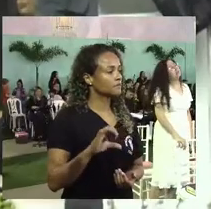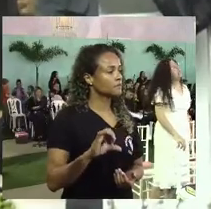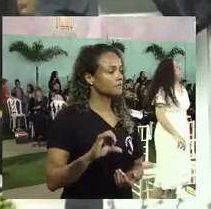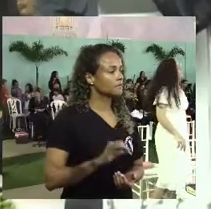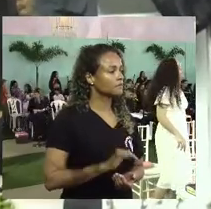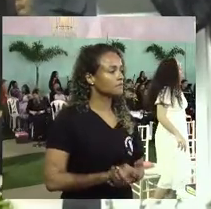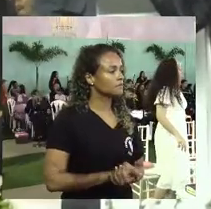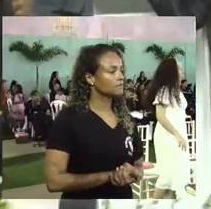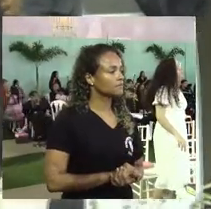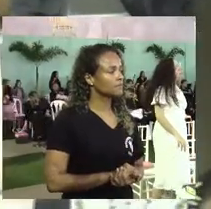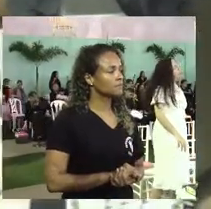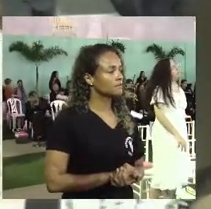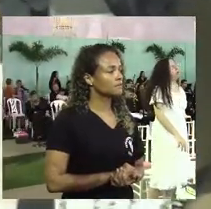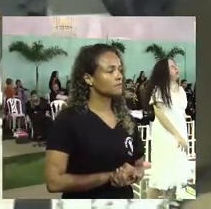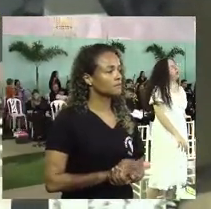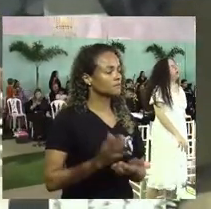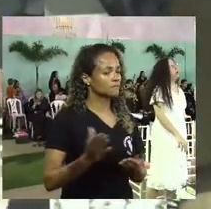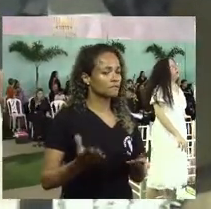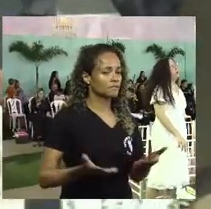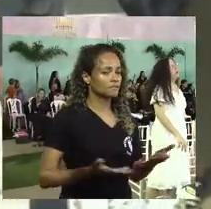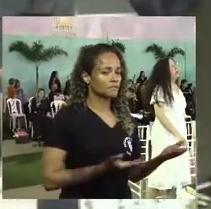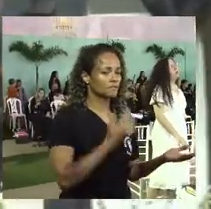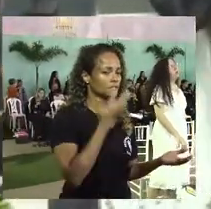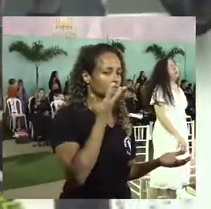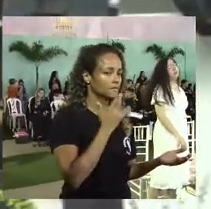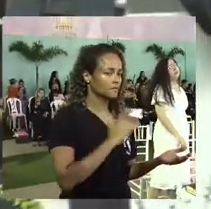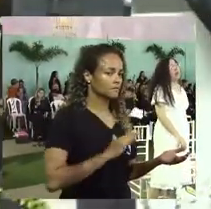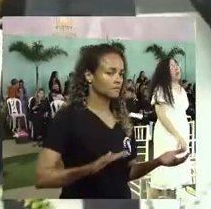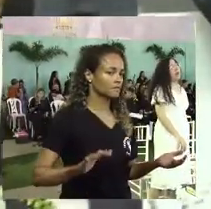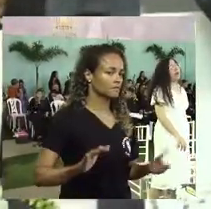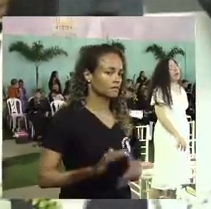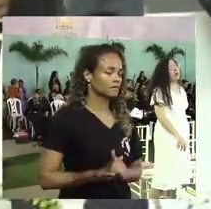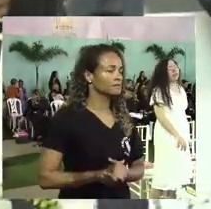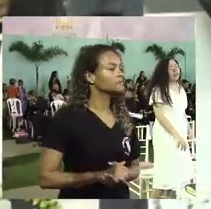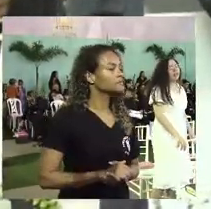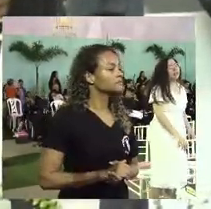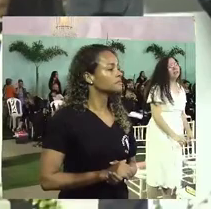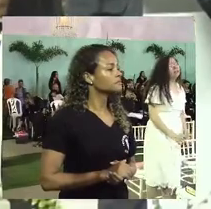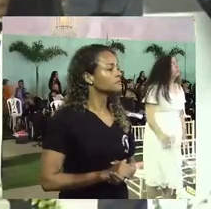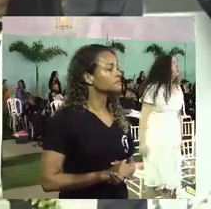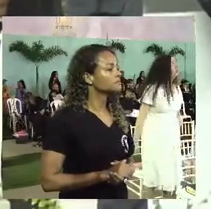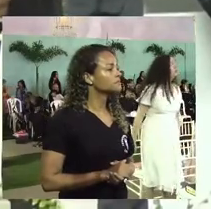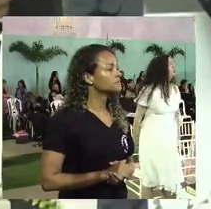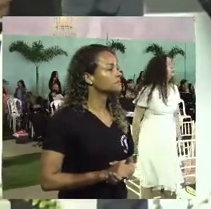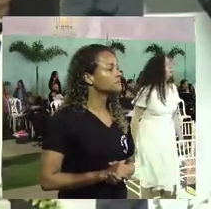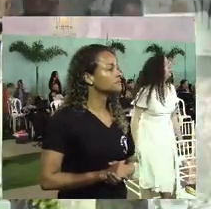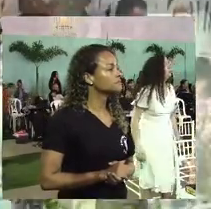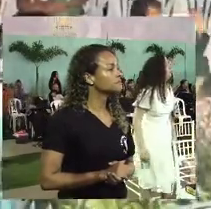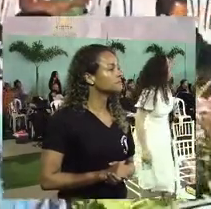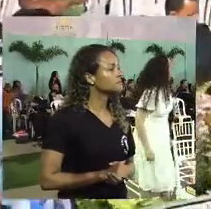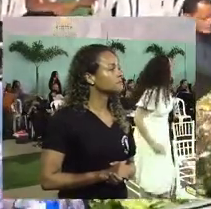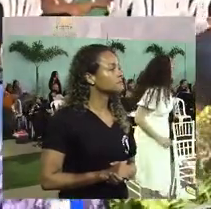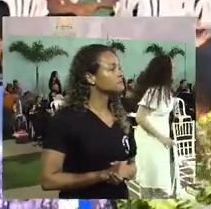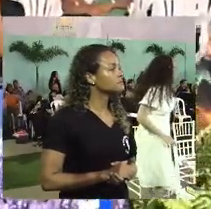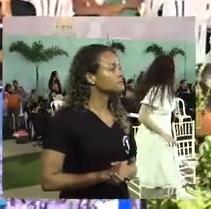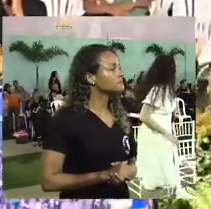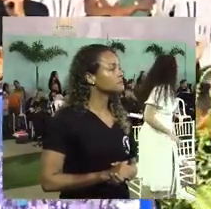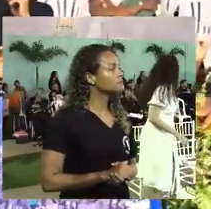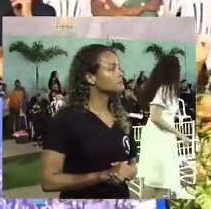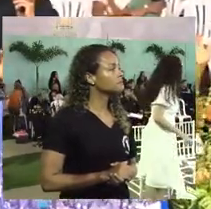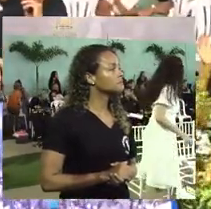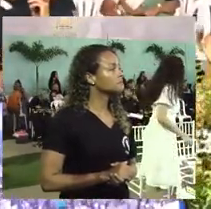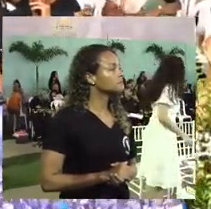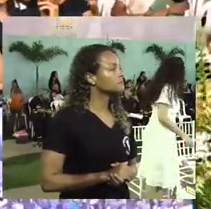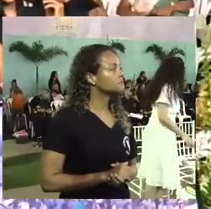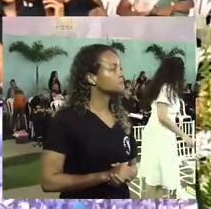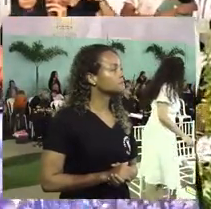taraba traga as crianças para Jesus vem lá de trás chuleni se possível indo de arrebatamento que